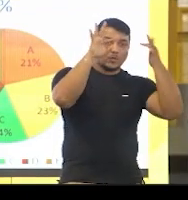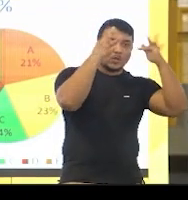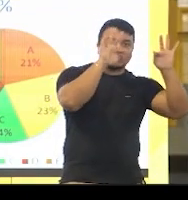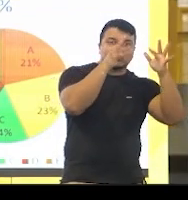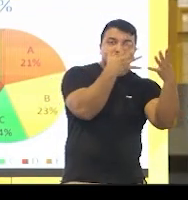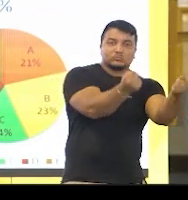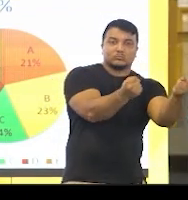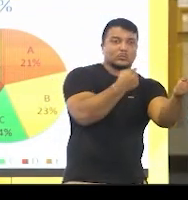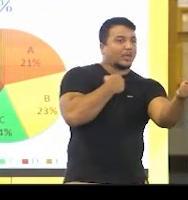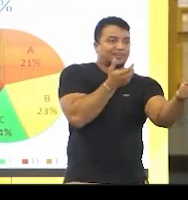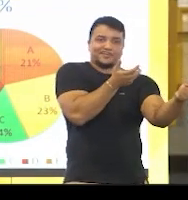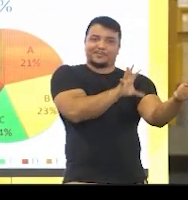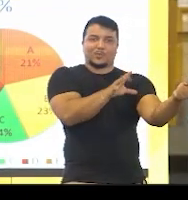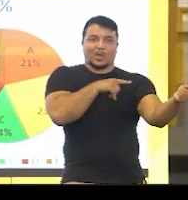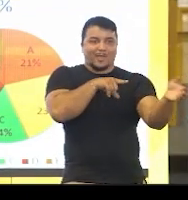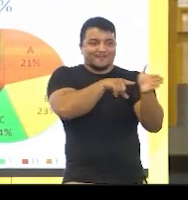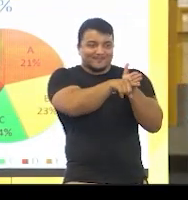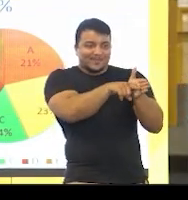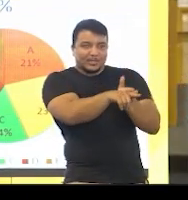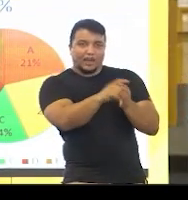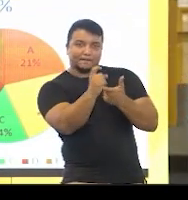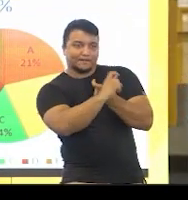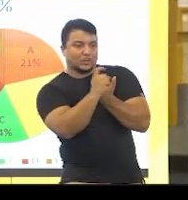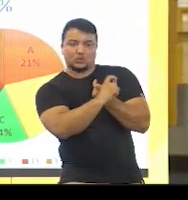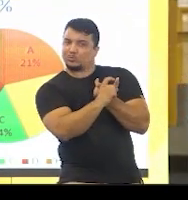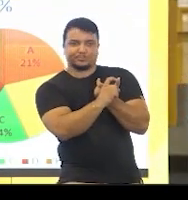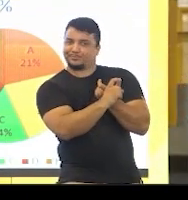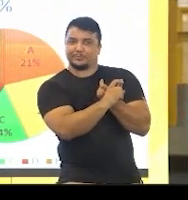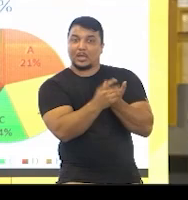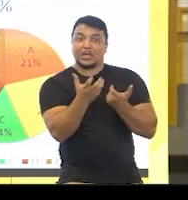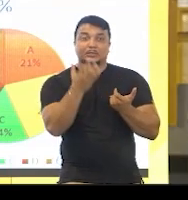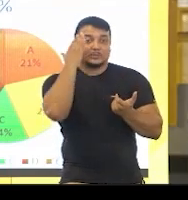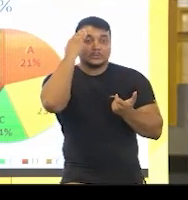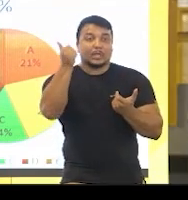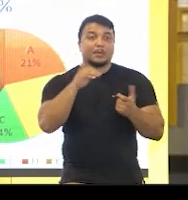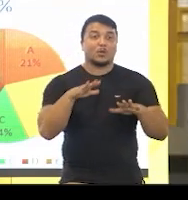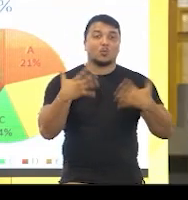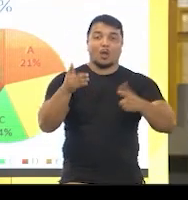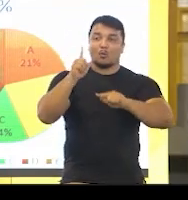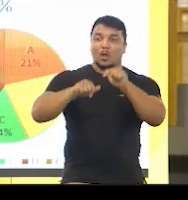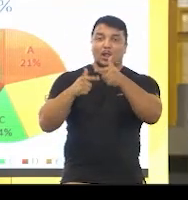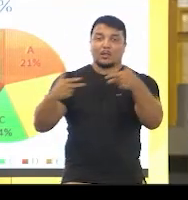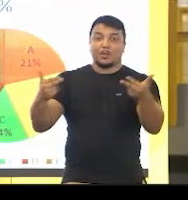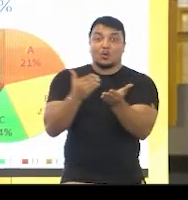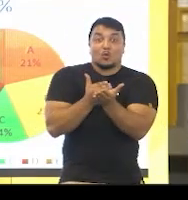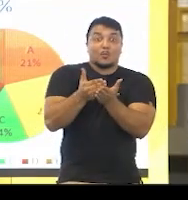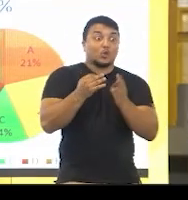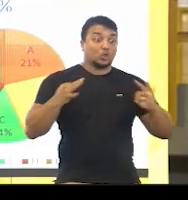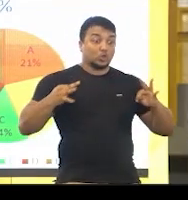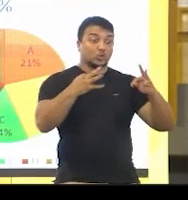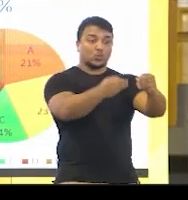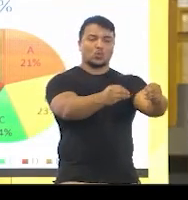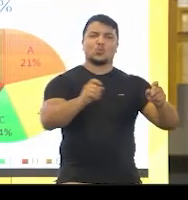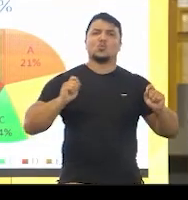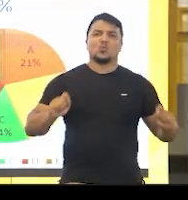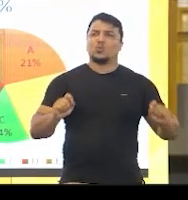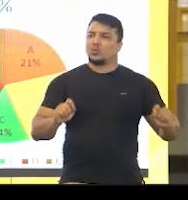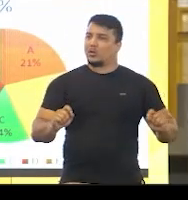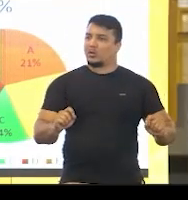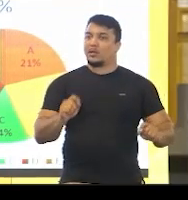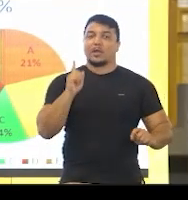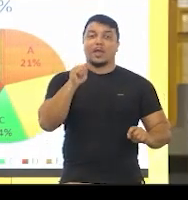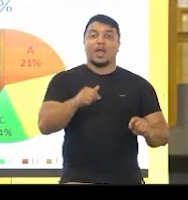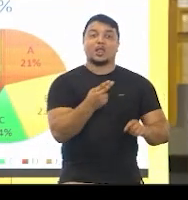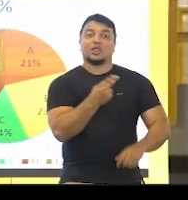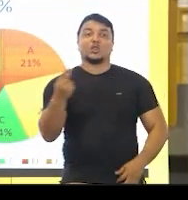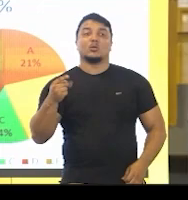dizerem: não quero investigar mito, eu quero saber qual é o elemento que deu origem a tudo. Ei,